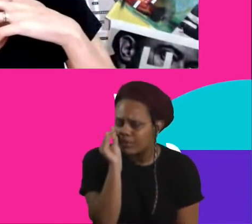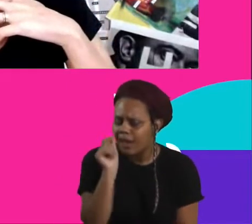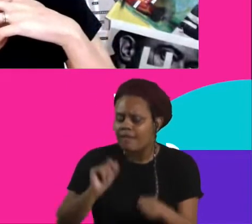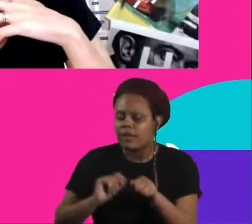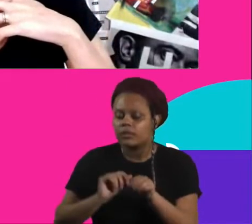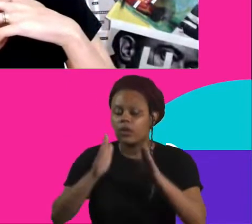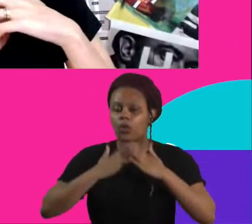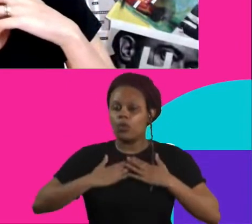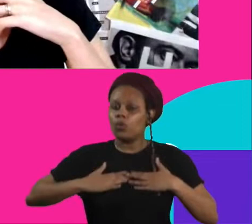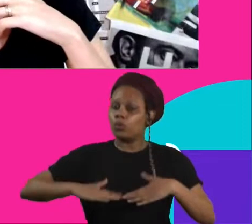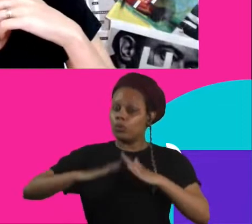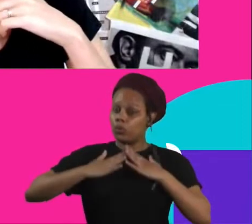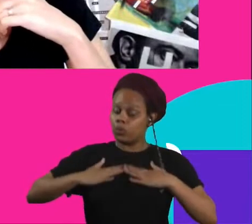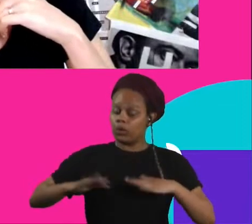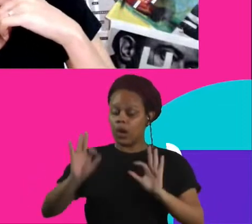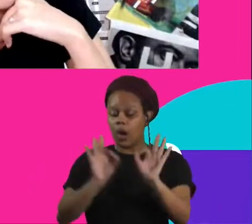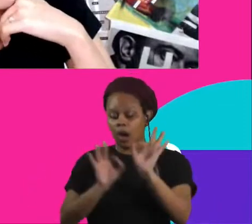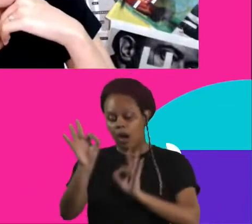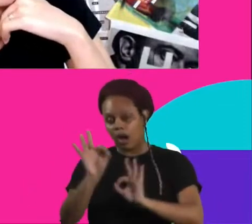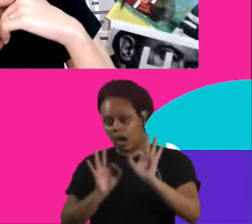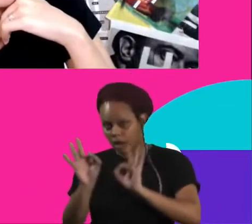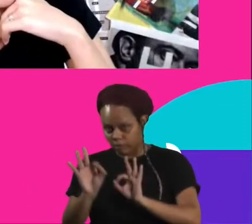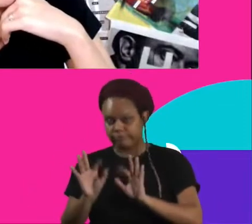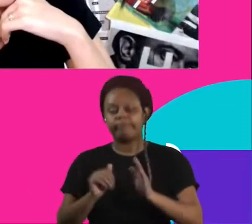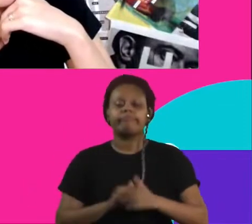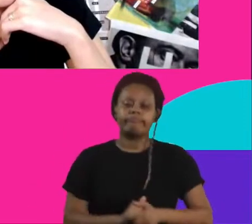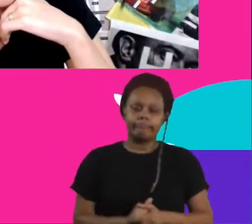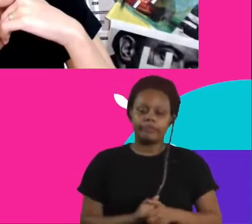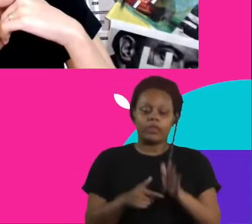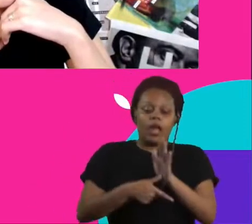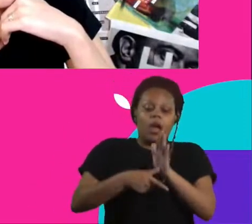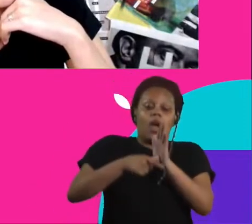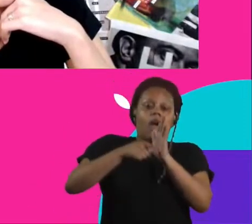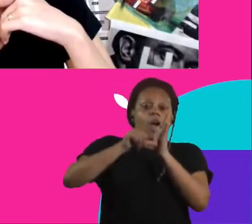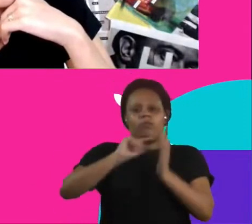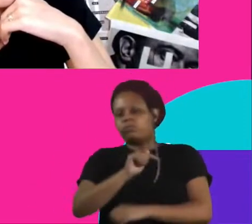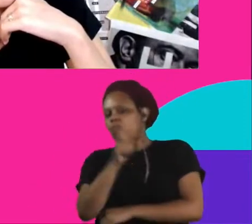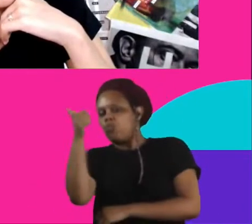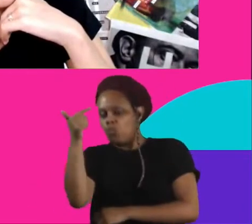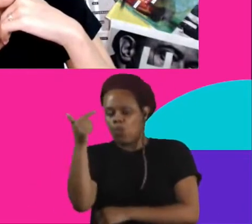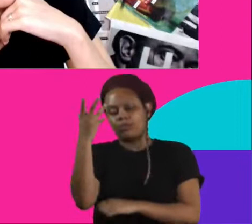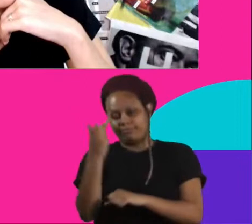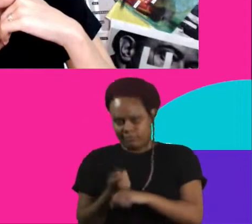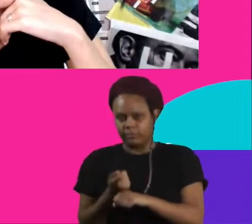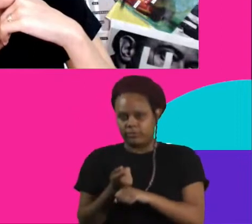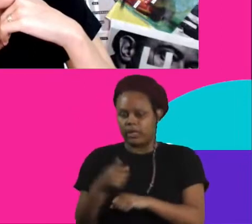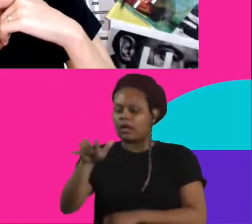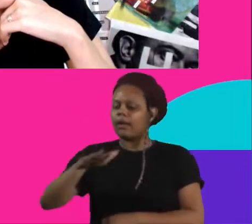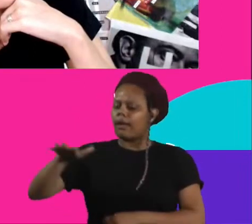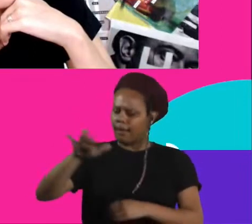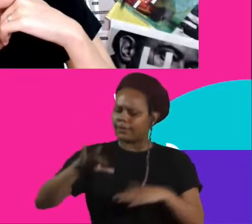calma, com planejamento. E aí vem uma outra habilidade intimamente ligada a. Então seria, para